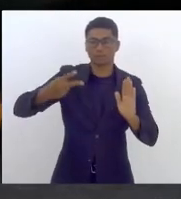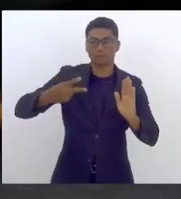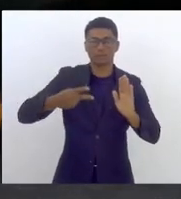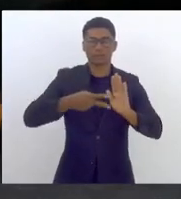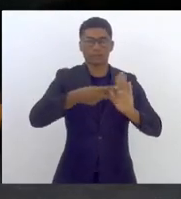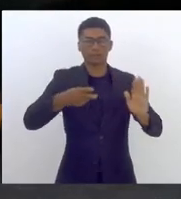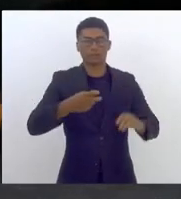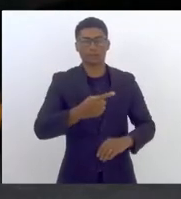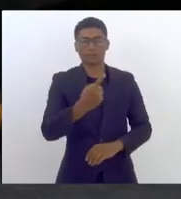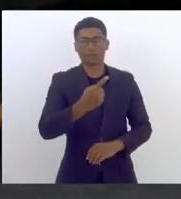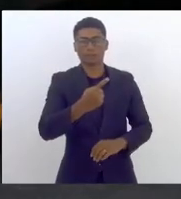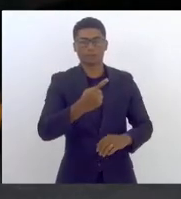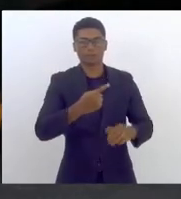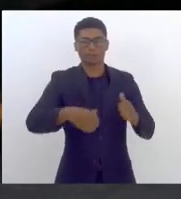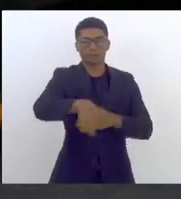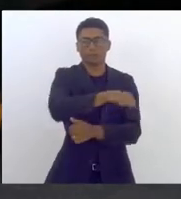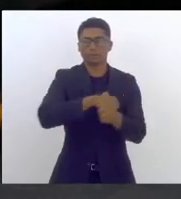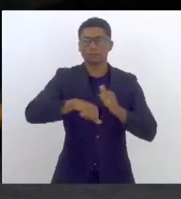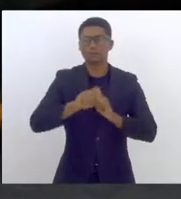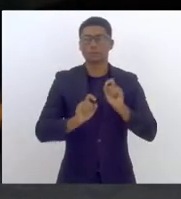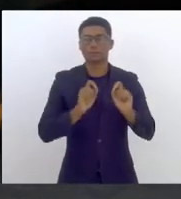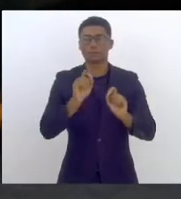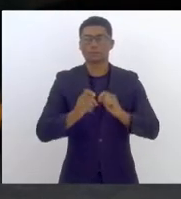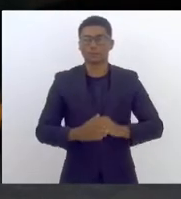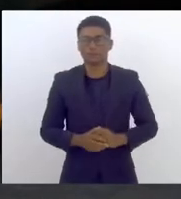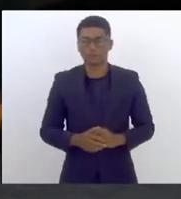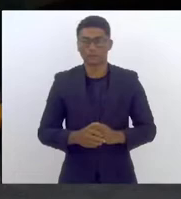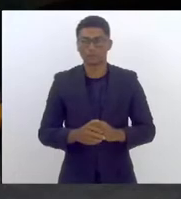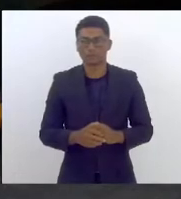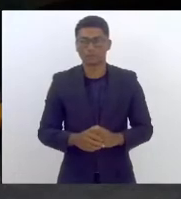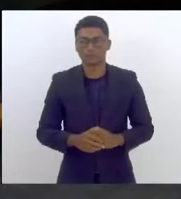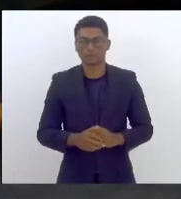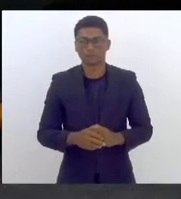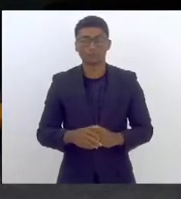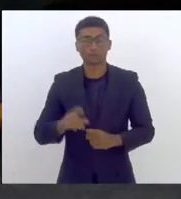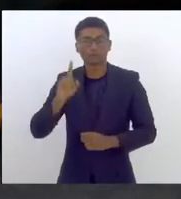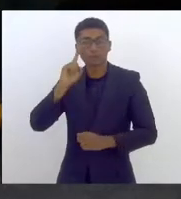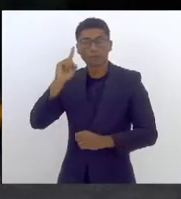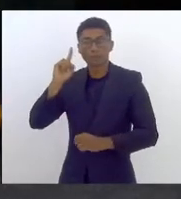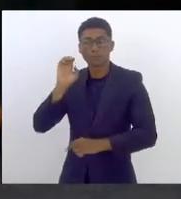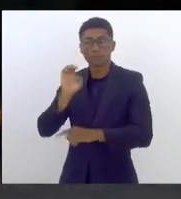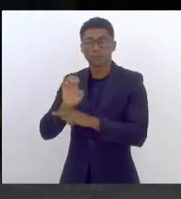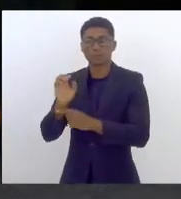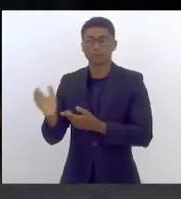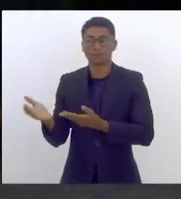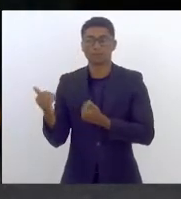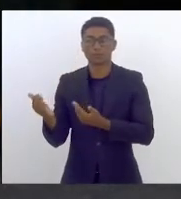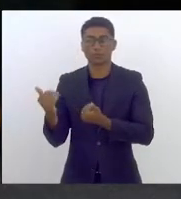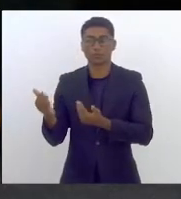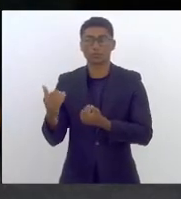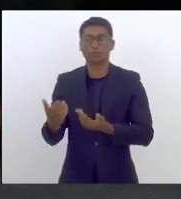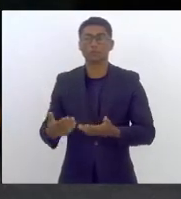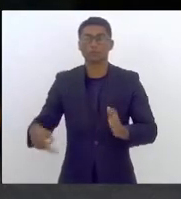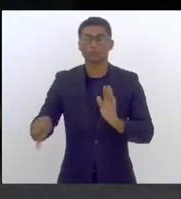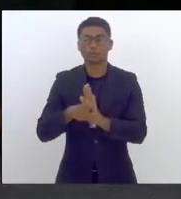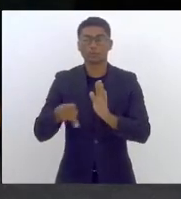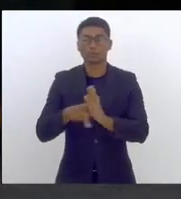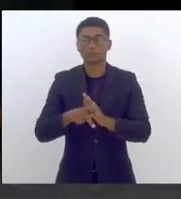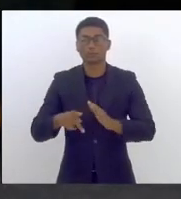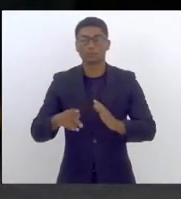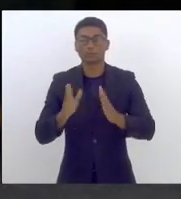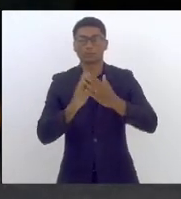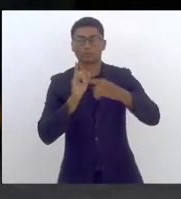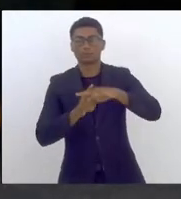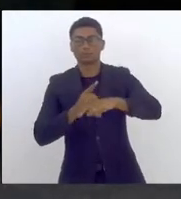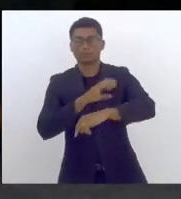primeiro fica instituído o dia estadual da juventude da Assembleia